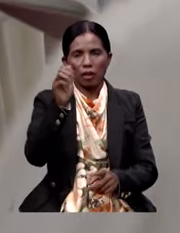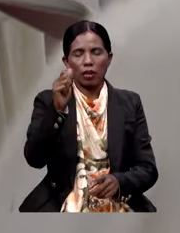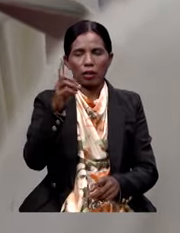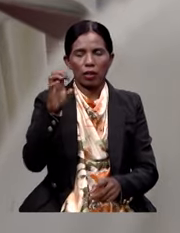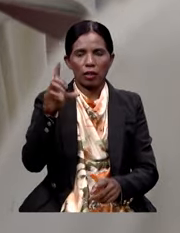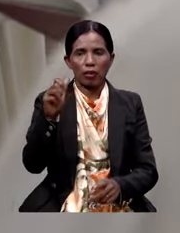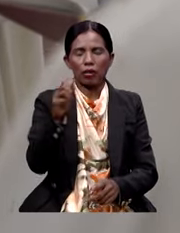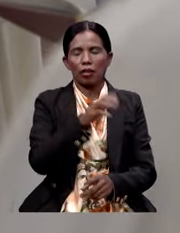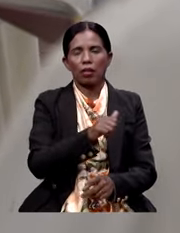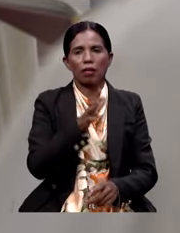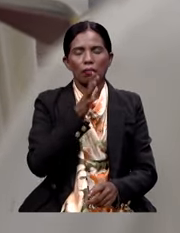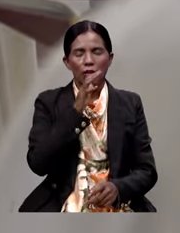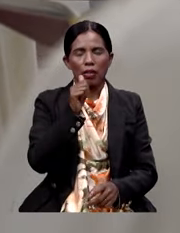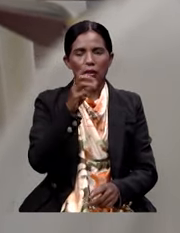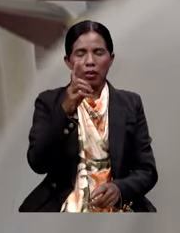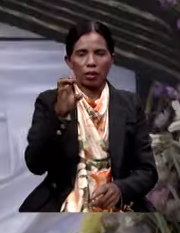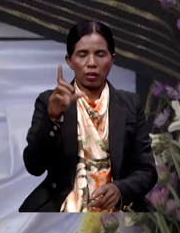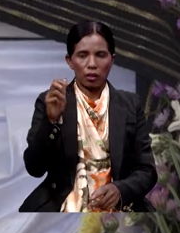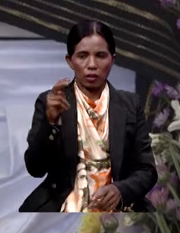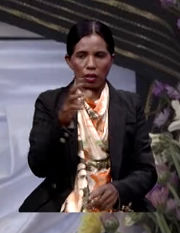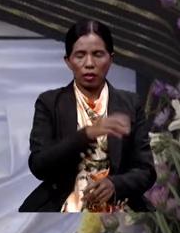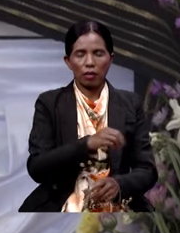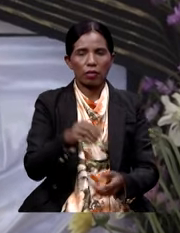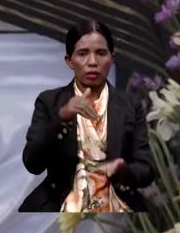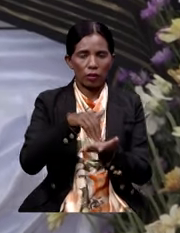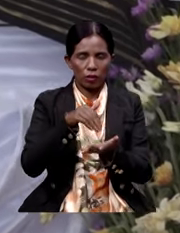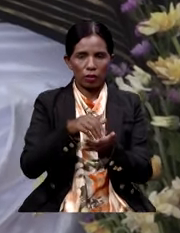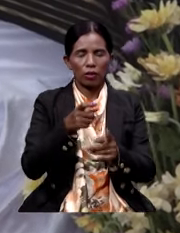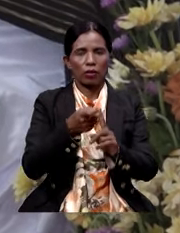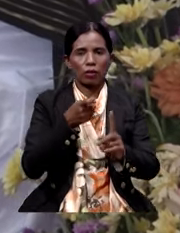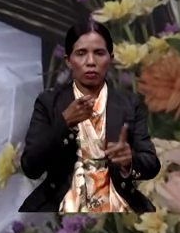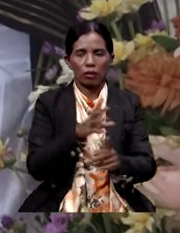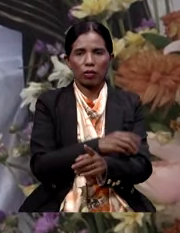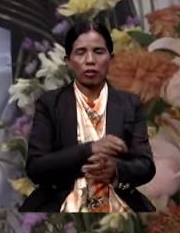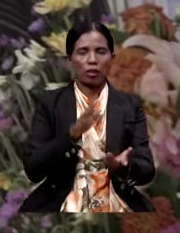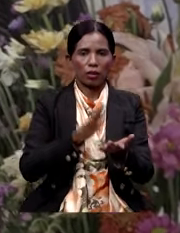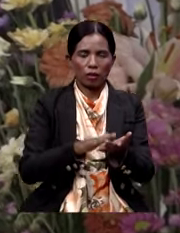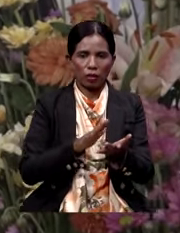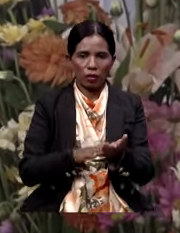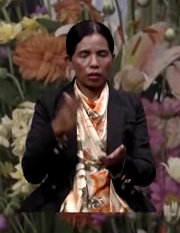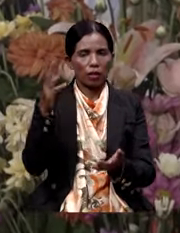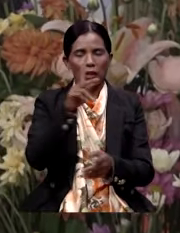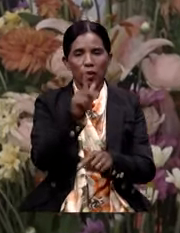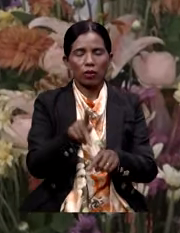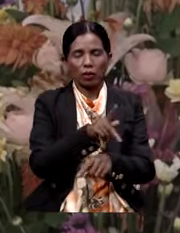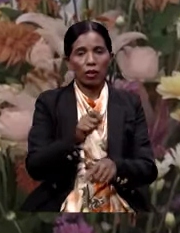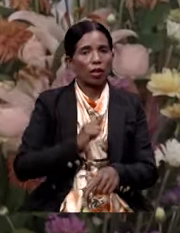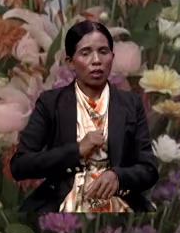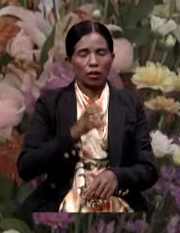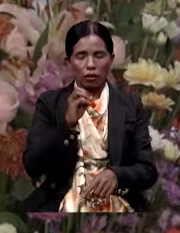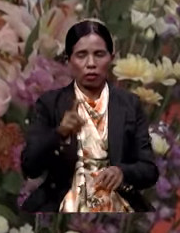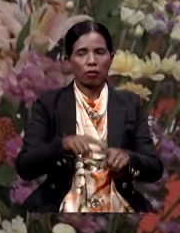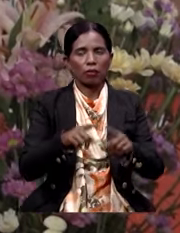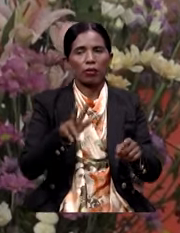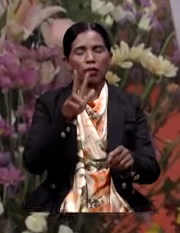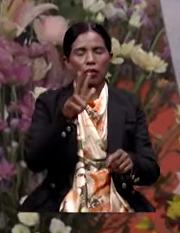Inan Adelina Xavier. Matibian Hahuni Estudo Husi Primeira Classe e a Escola Missão Católica Ainaro, mai be